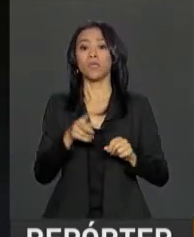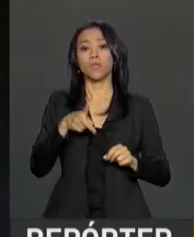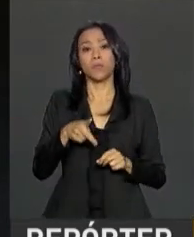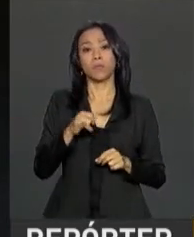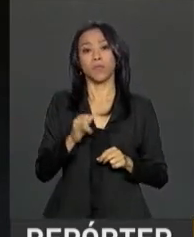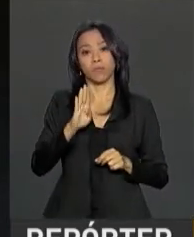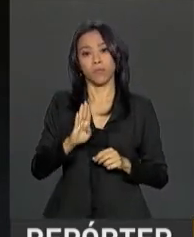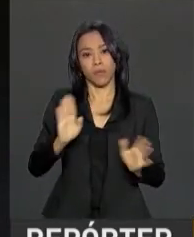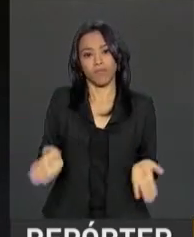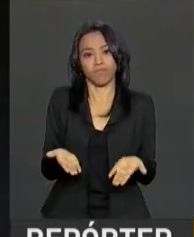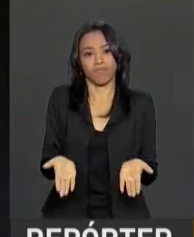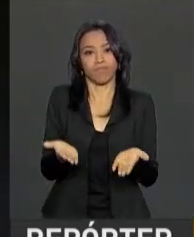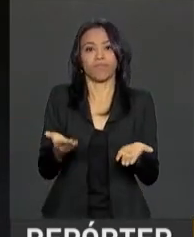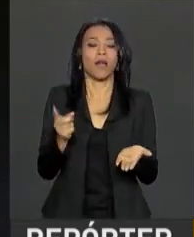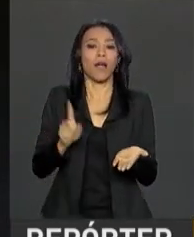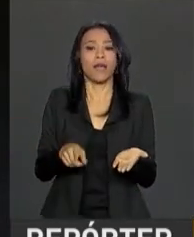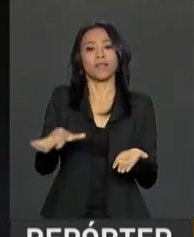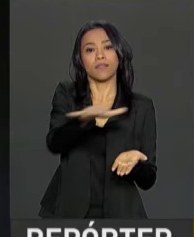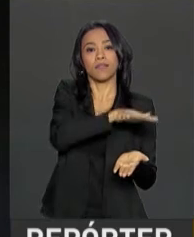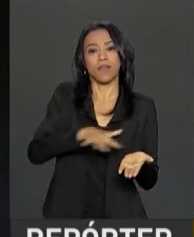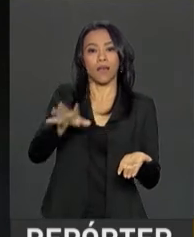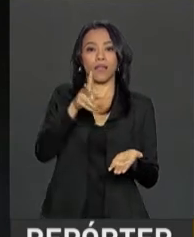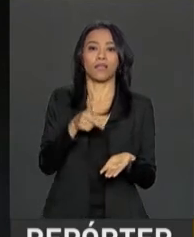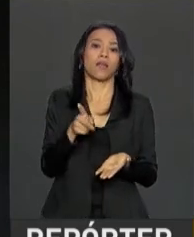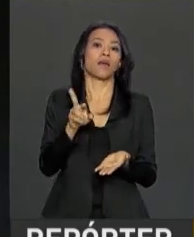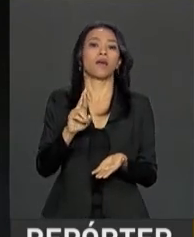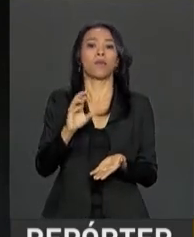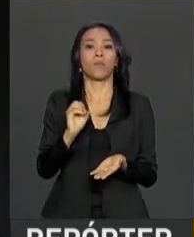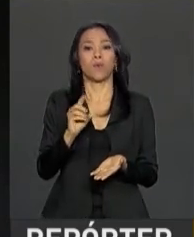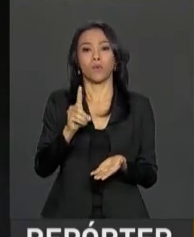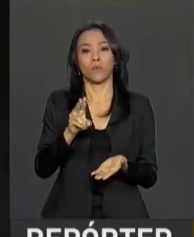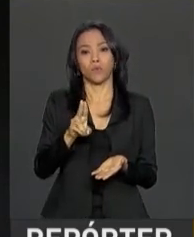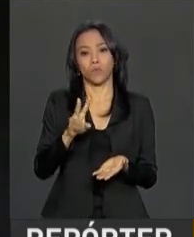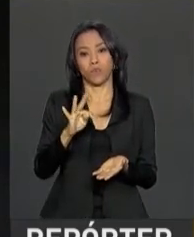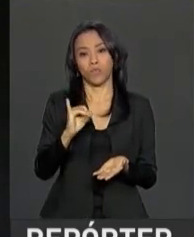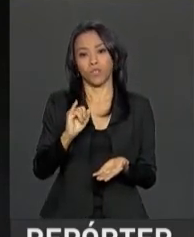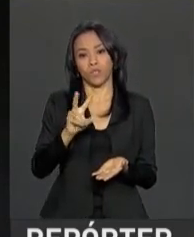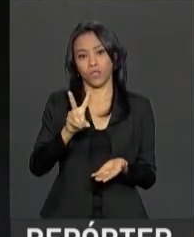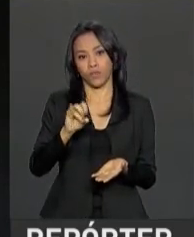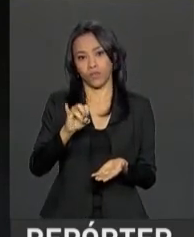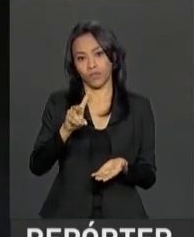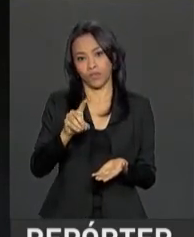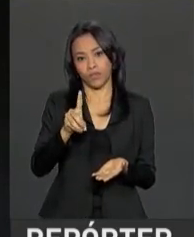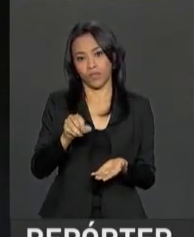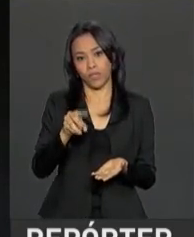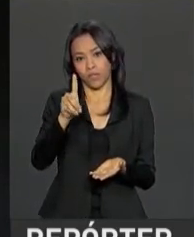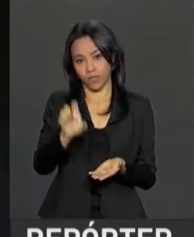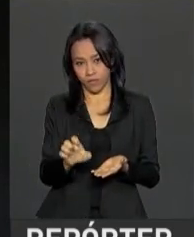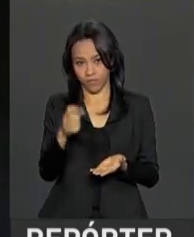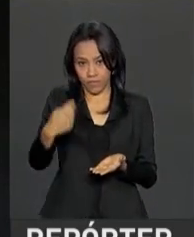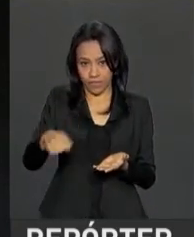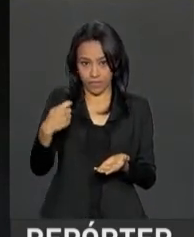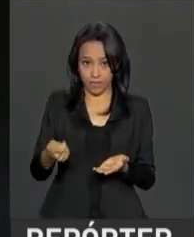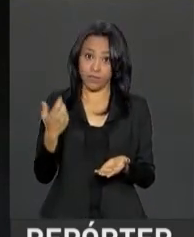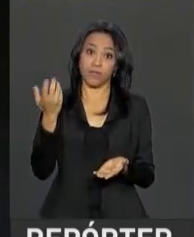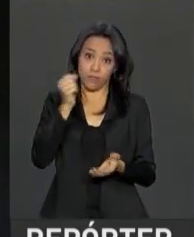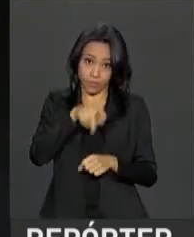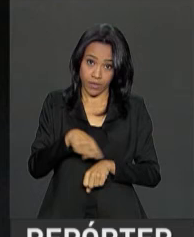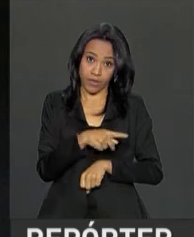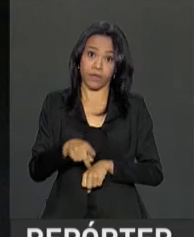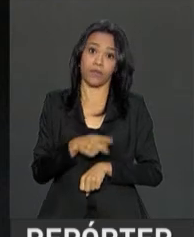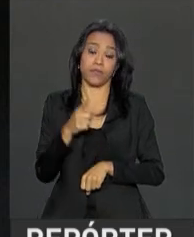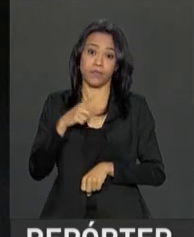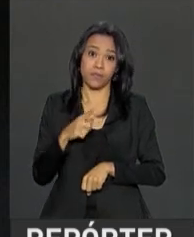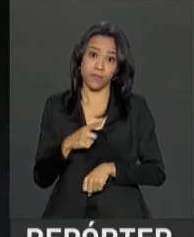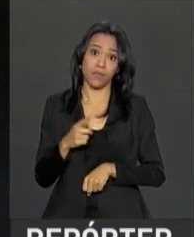é o crescimento da produtividade ademais para um crescimento duradouro de longo prazo o país precisa ter um ambiente